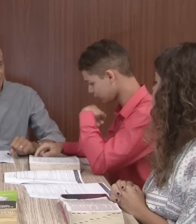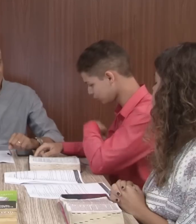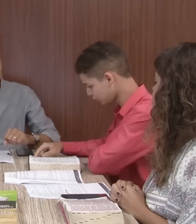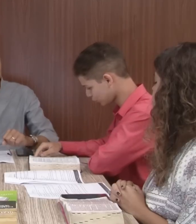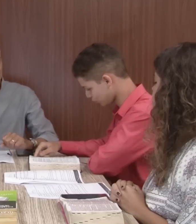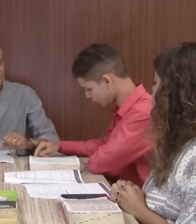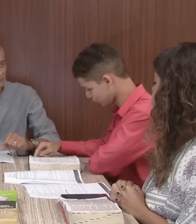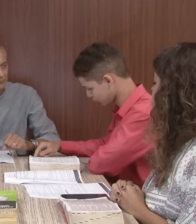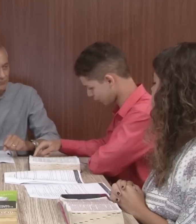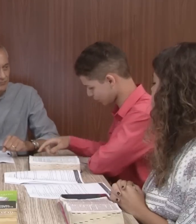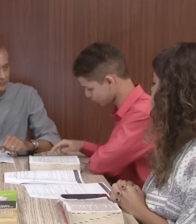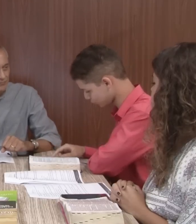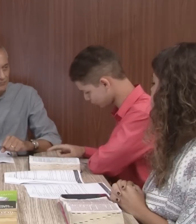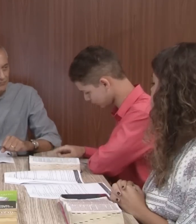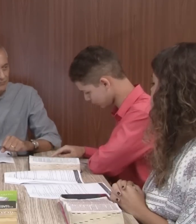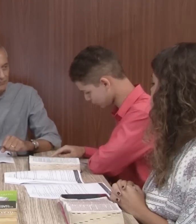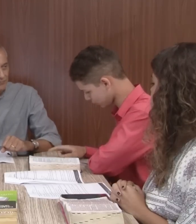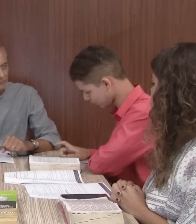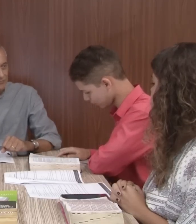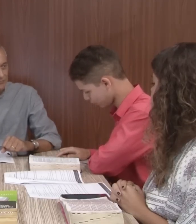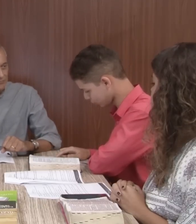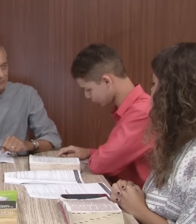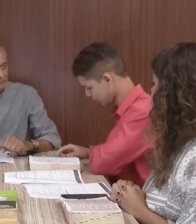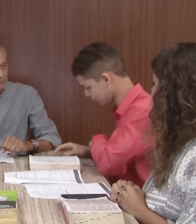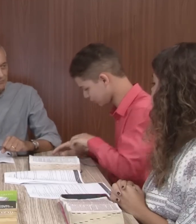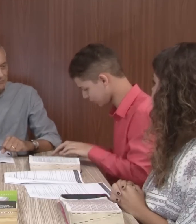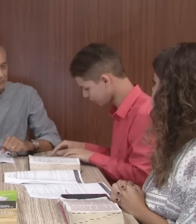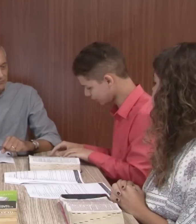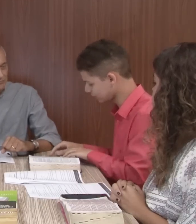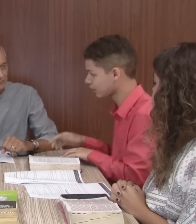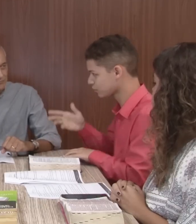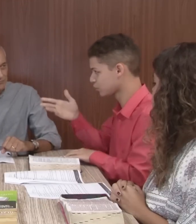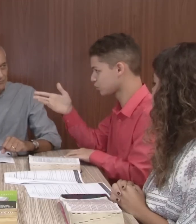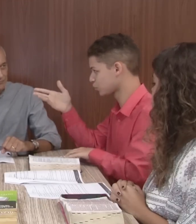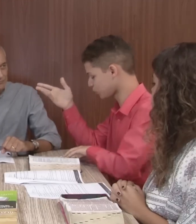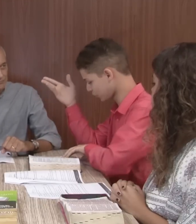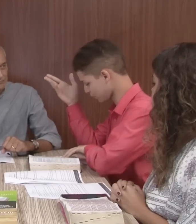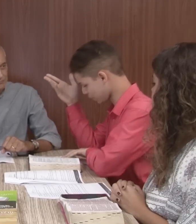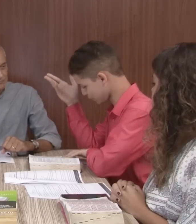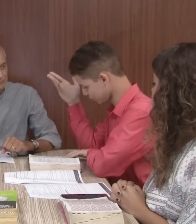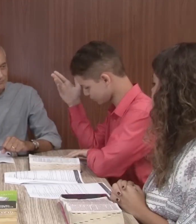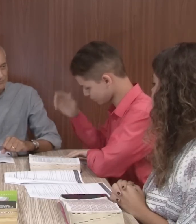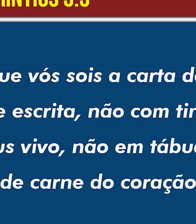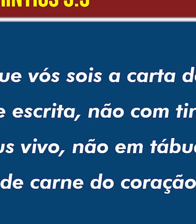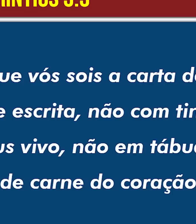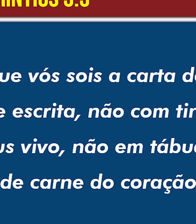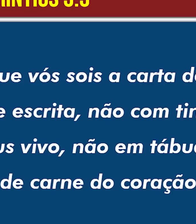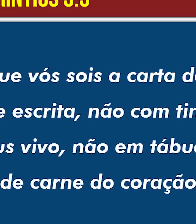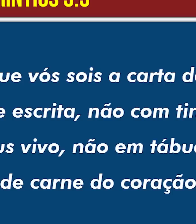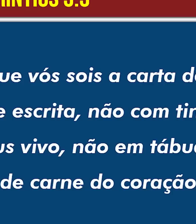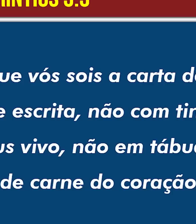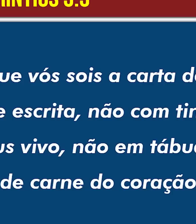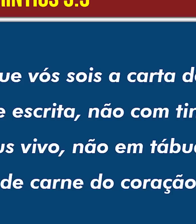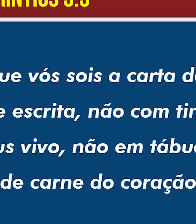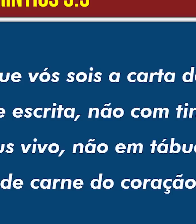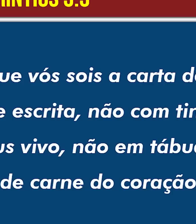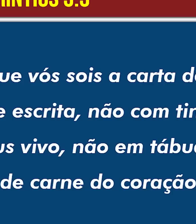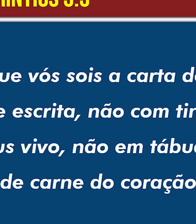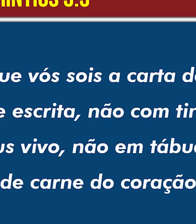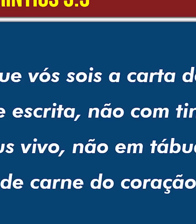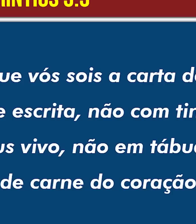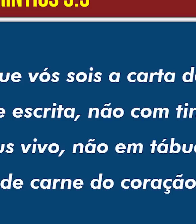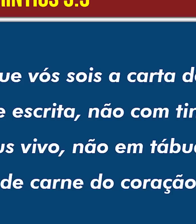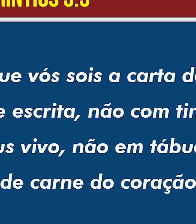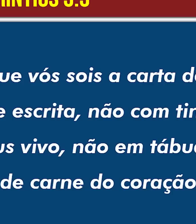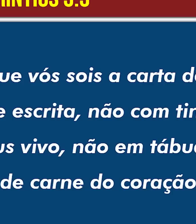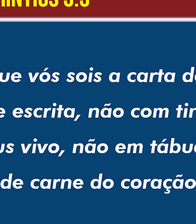interessante lá em 2 Coríntios, capítulo 3, verso 3, que tem a ver com o que o irmão estava falando. Porque já é manifesto que vós